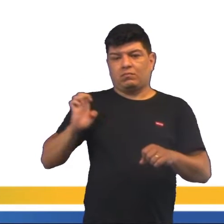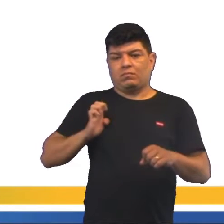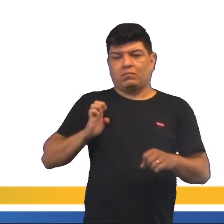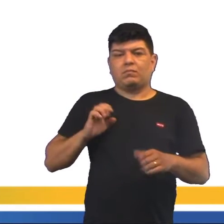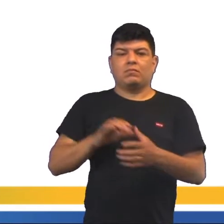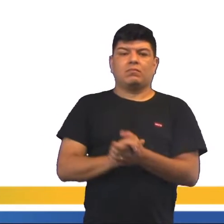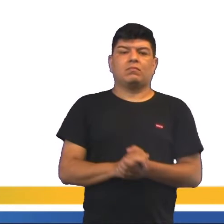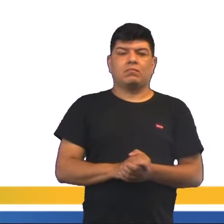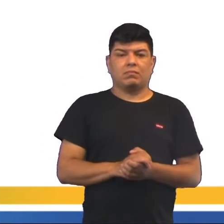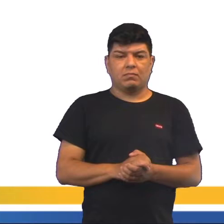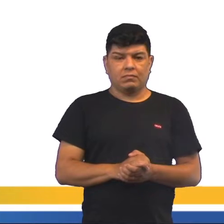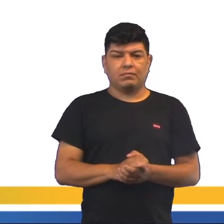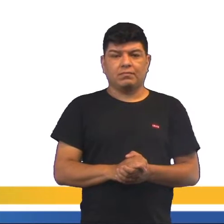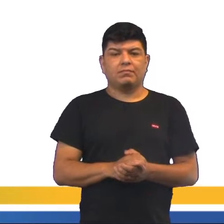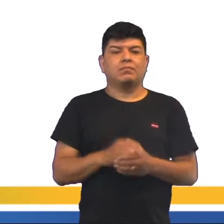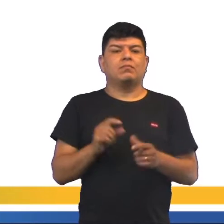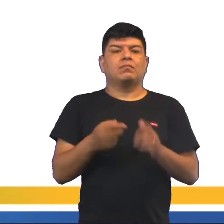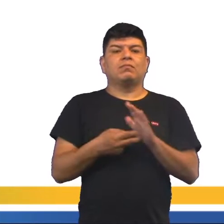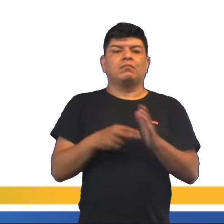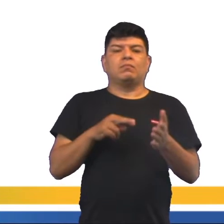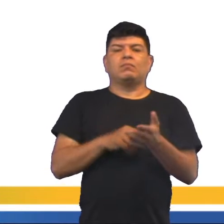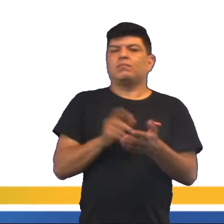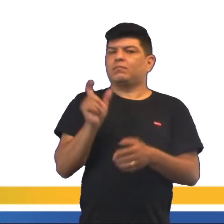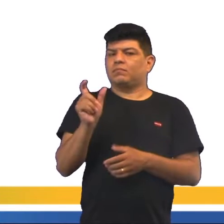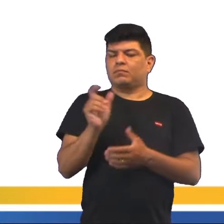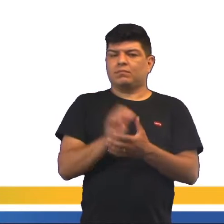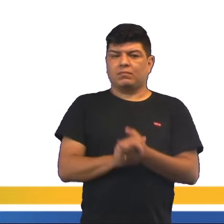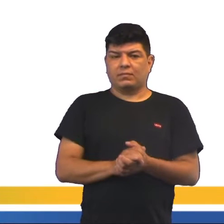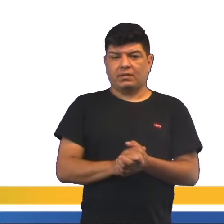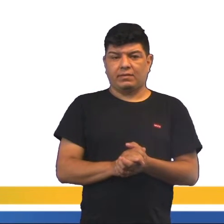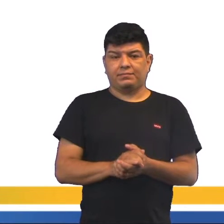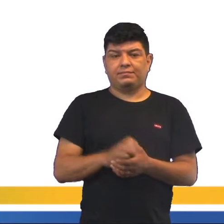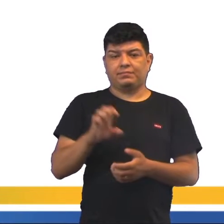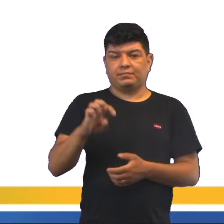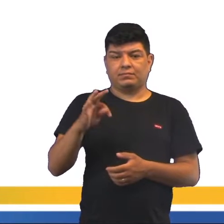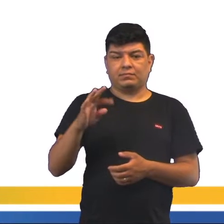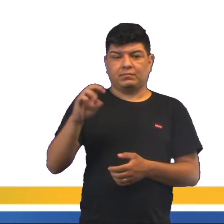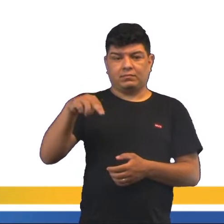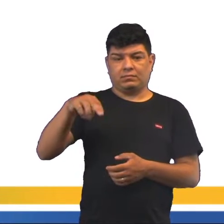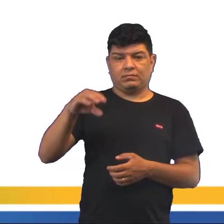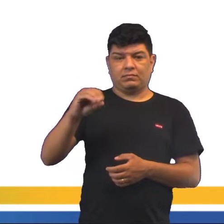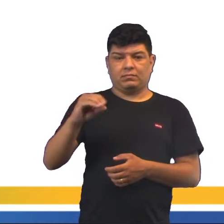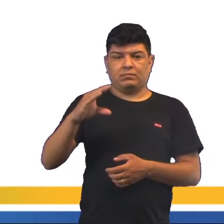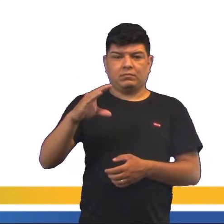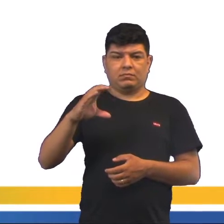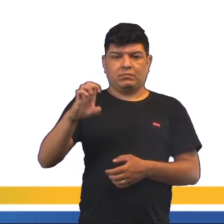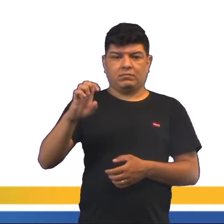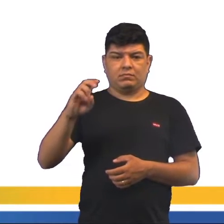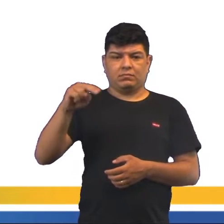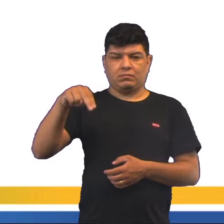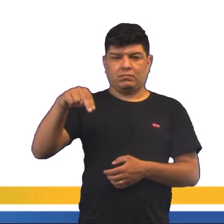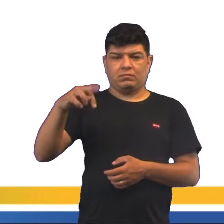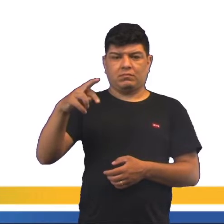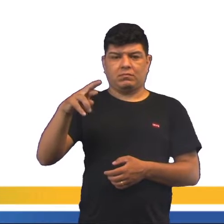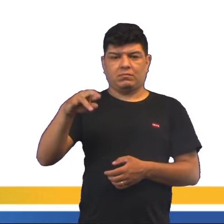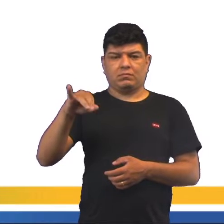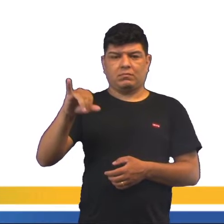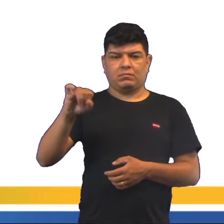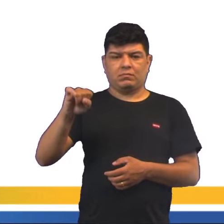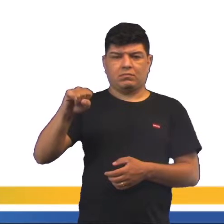étnico-raciais. Mas o que é etnocentrismo, A palavra etnocentrismo contém os radicais